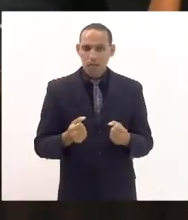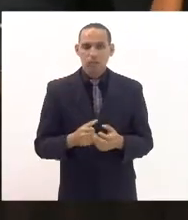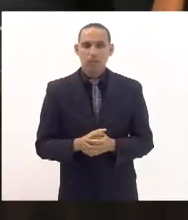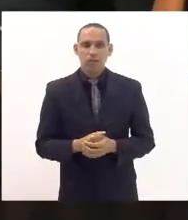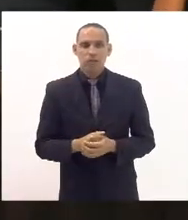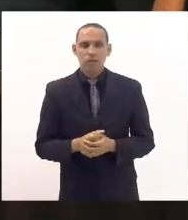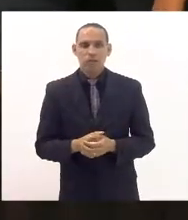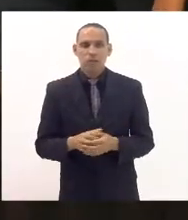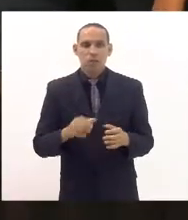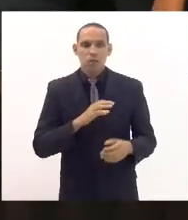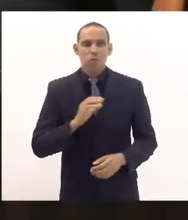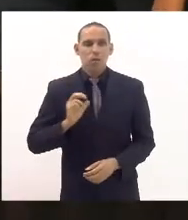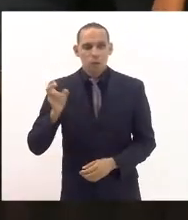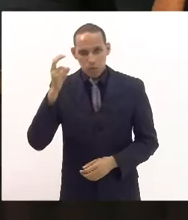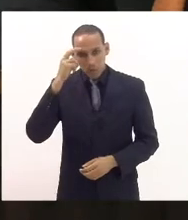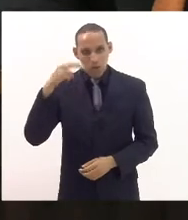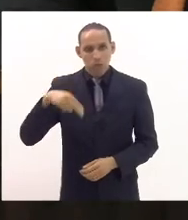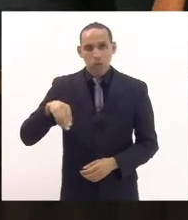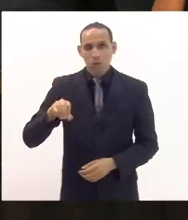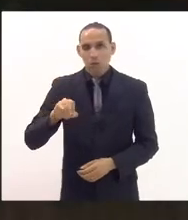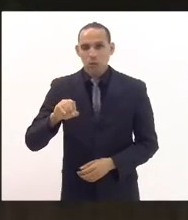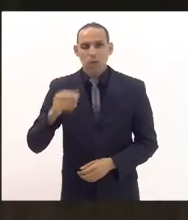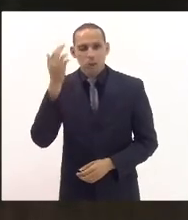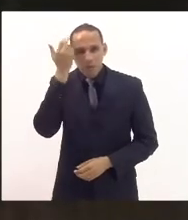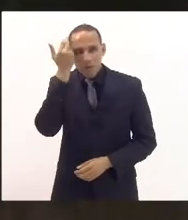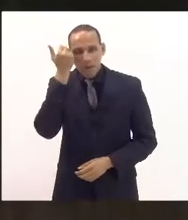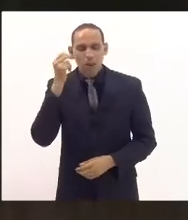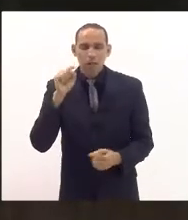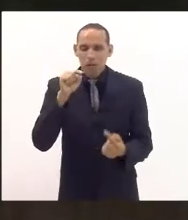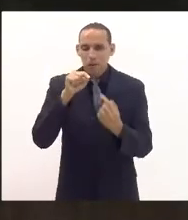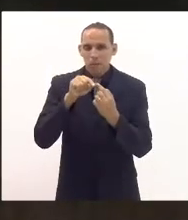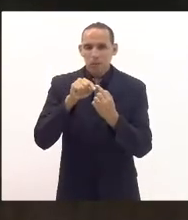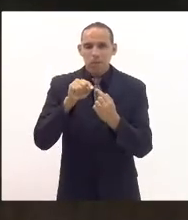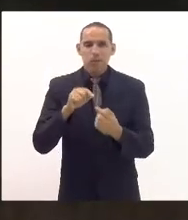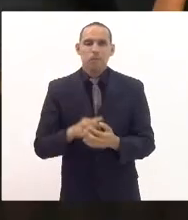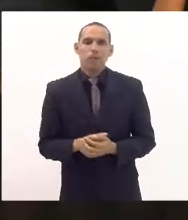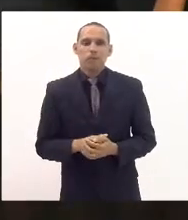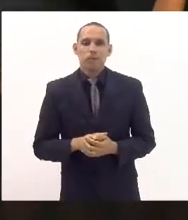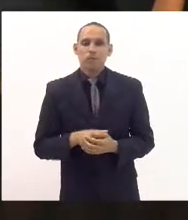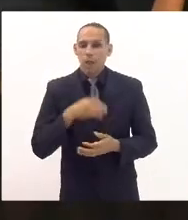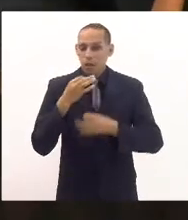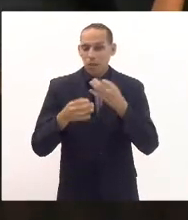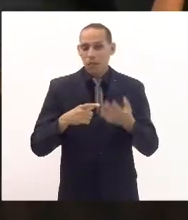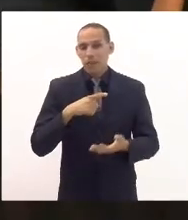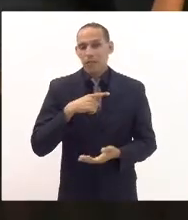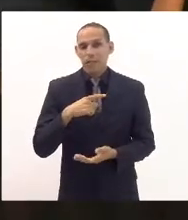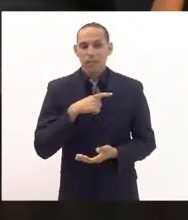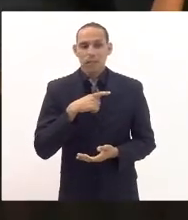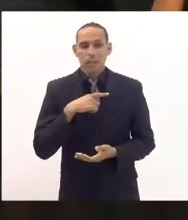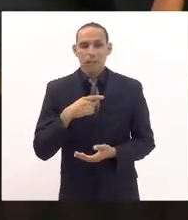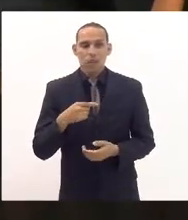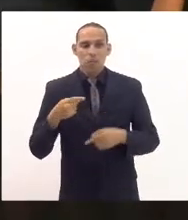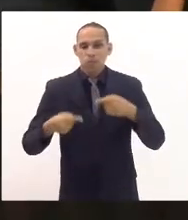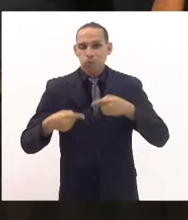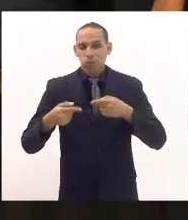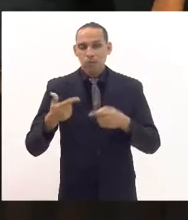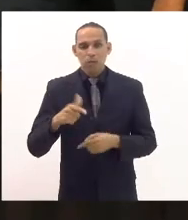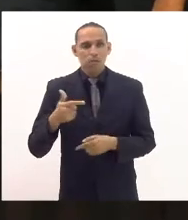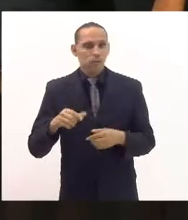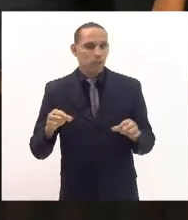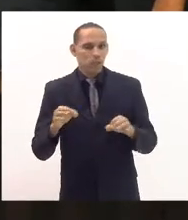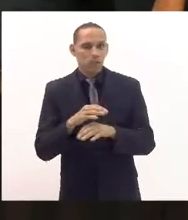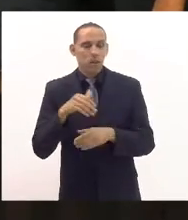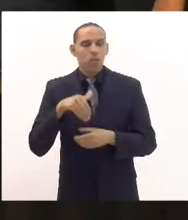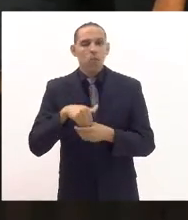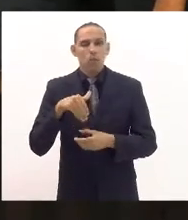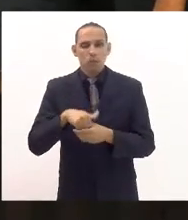silêncio pela comissão de cultura da deputada Eliomar Coelho favorável com os pareceres emitidos em discussão não havendo Quem Queira discutir isso é